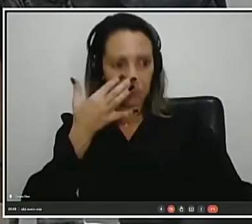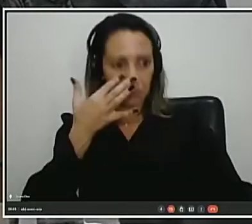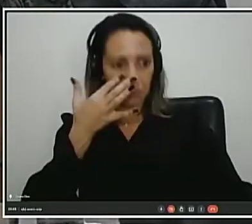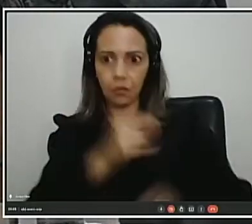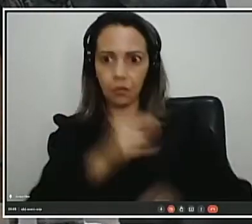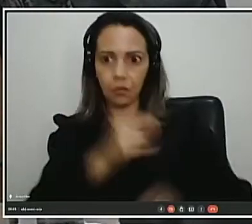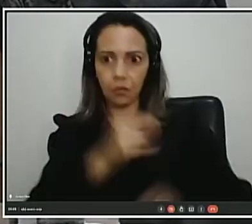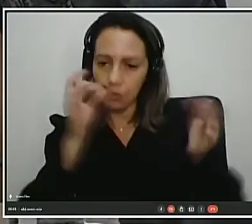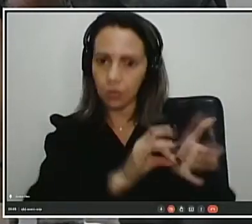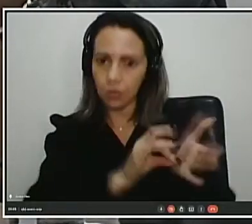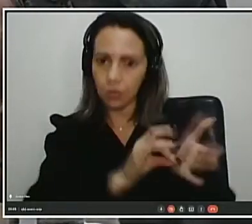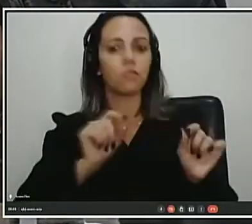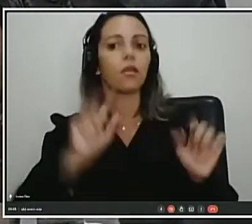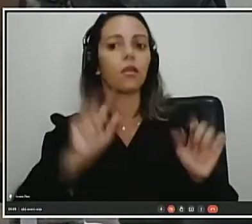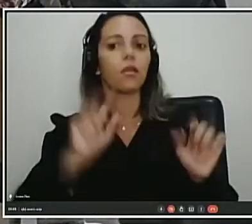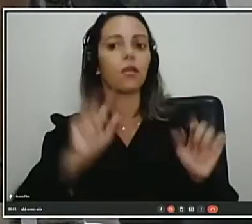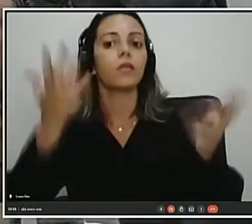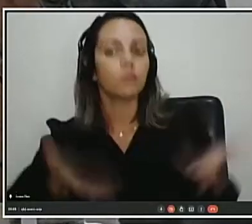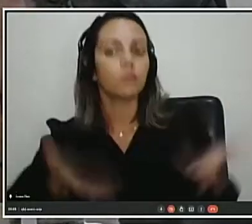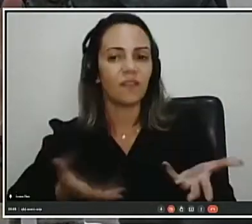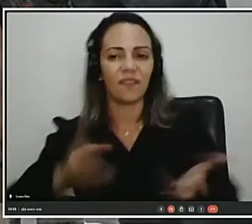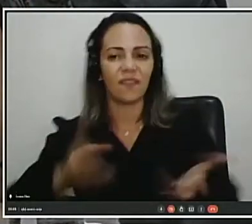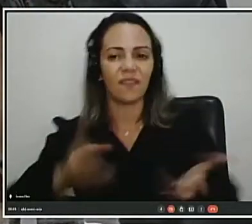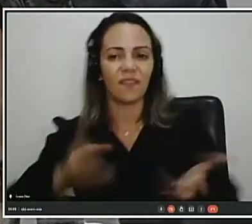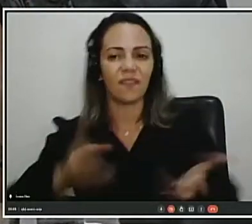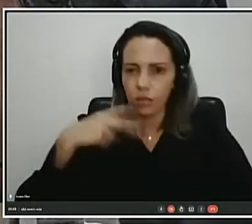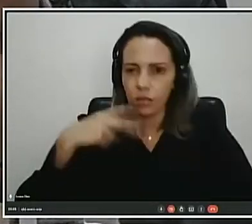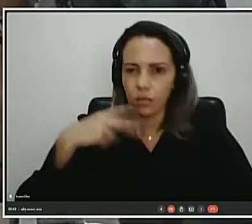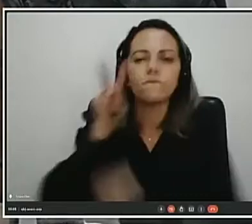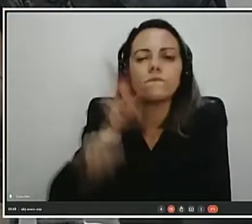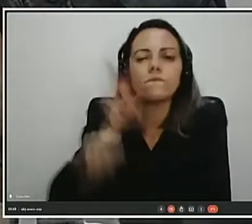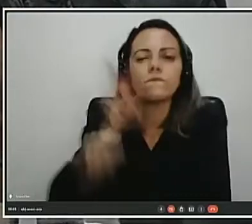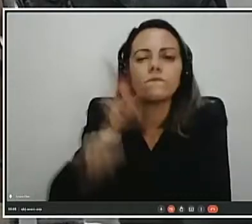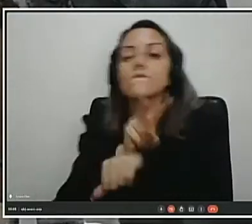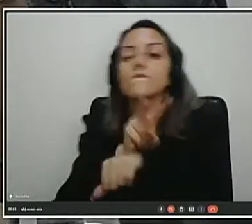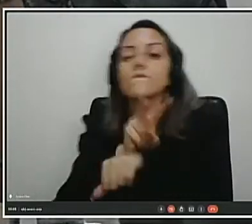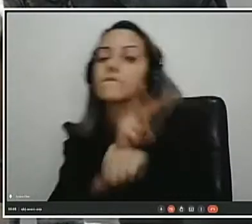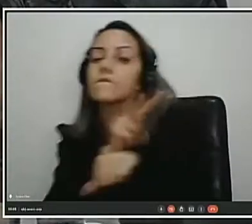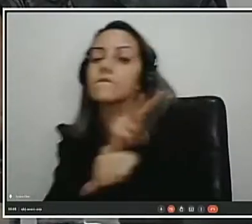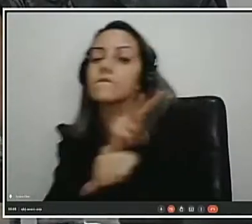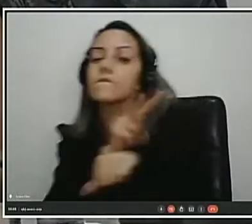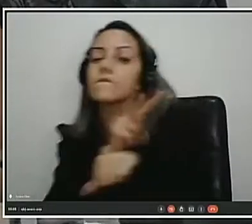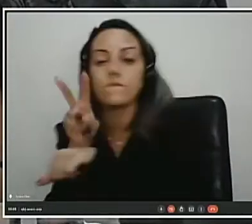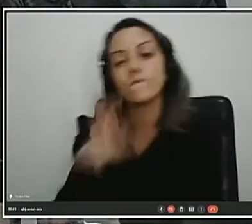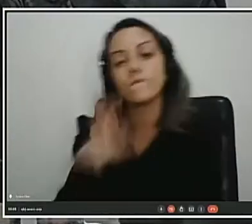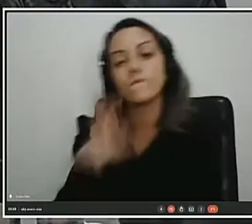que está acontecendo. Vereador é fiscalizador, e a gente, quando